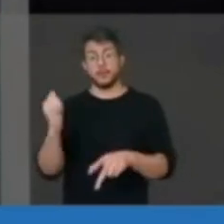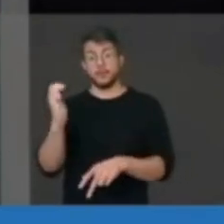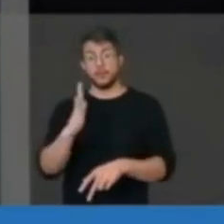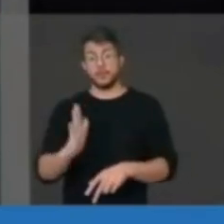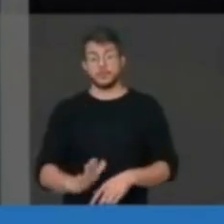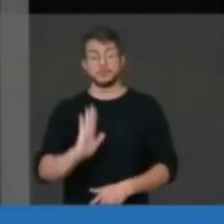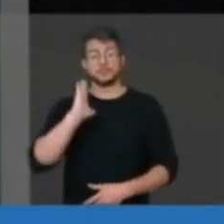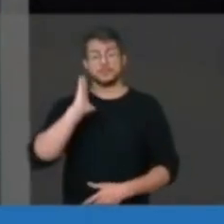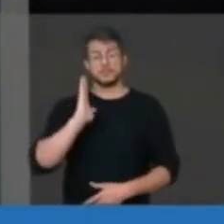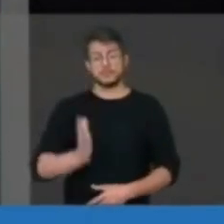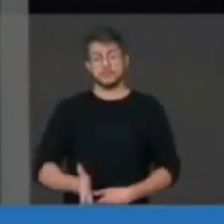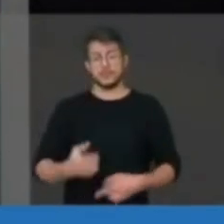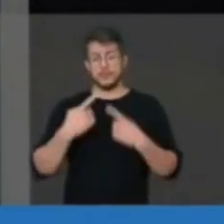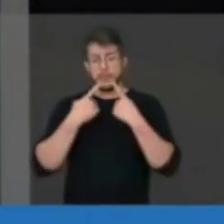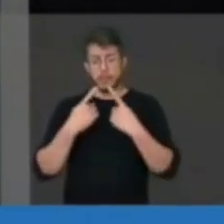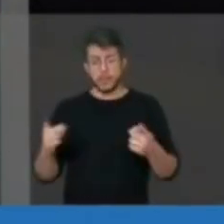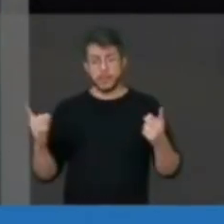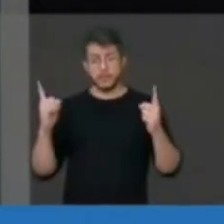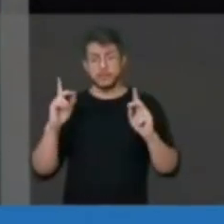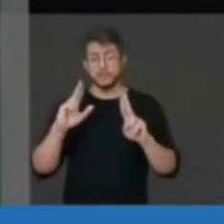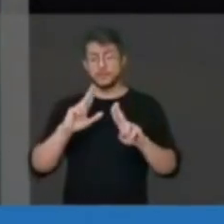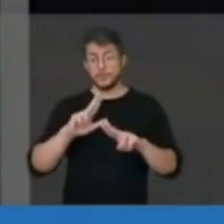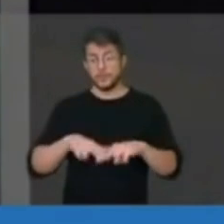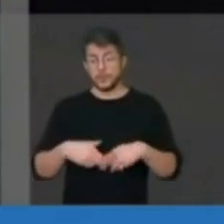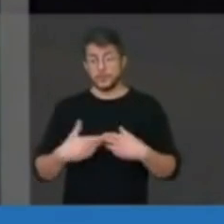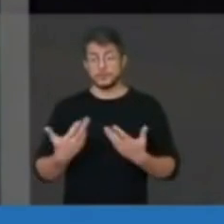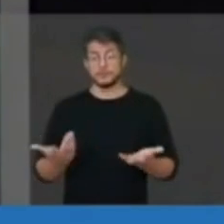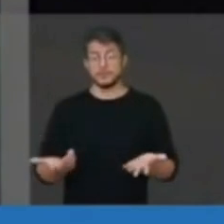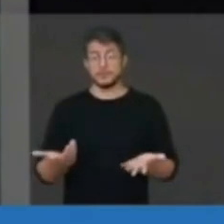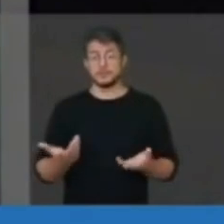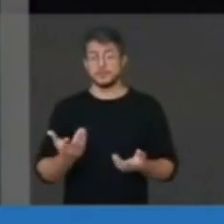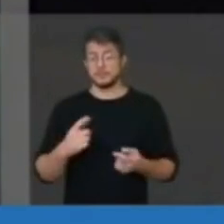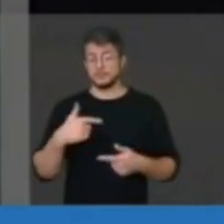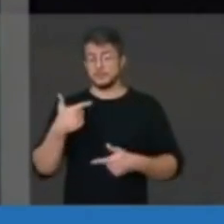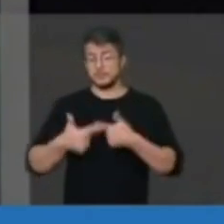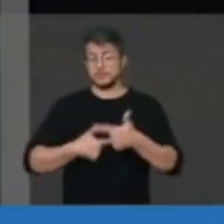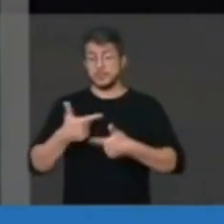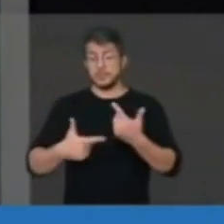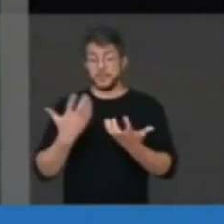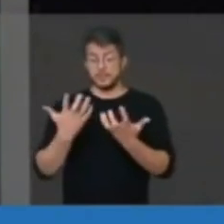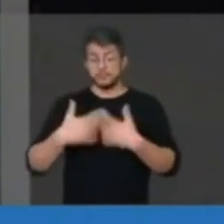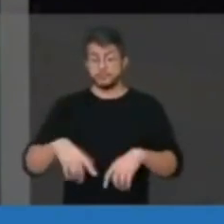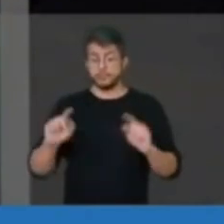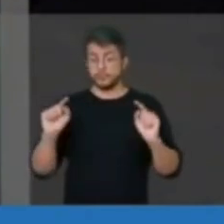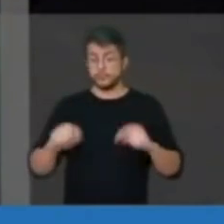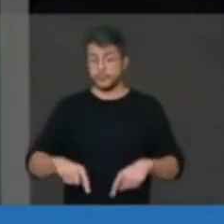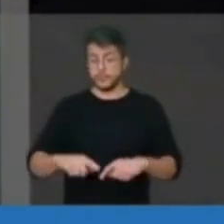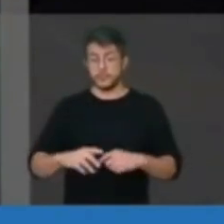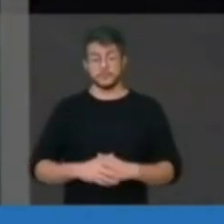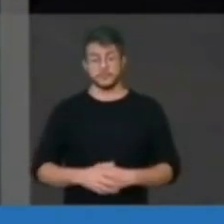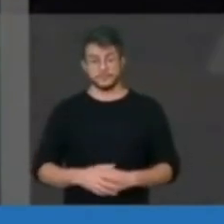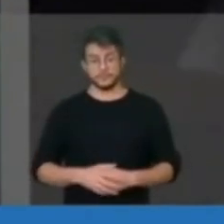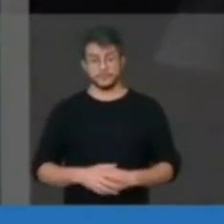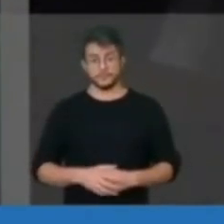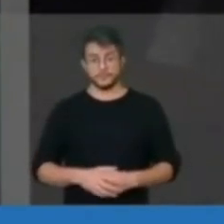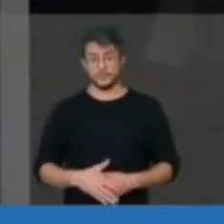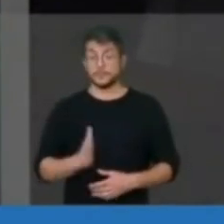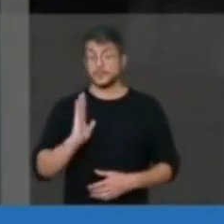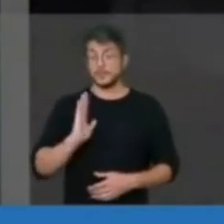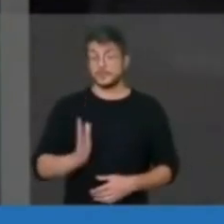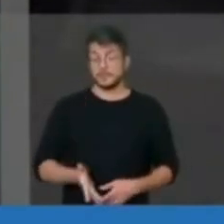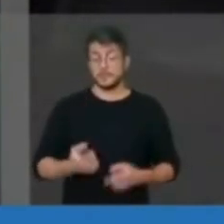queixa da produtividade da Câmara dos Deputados. A população brasileira diz que